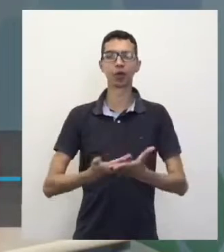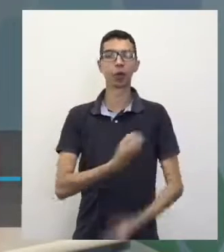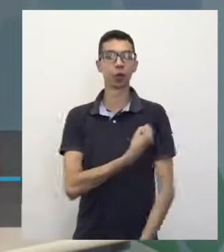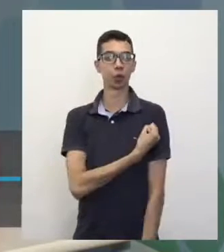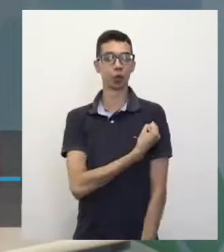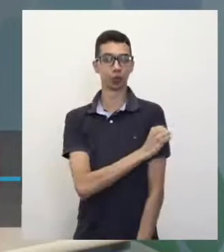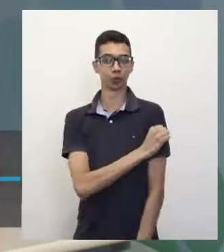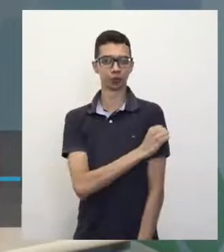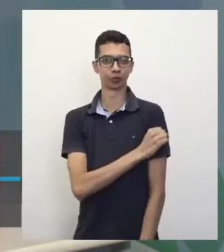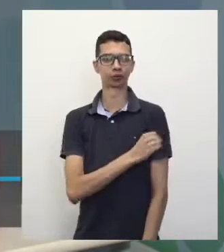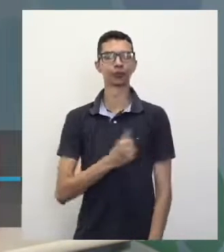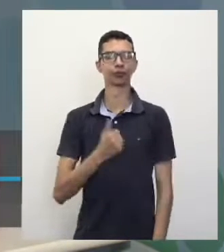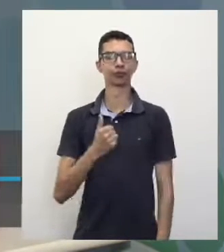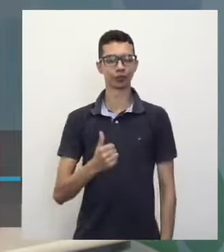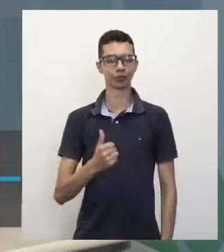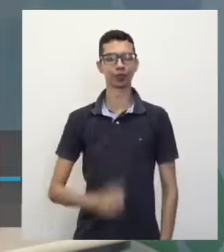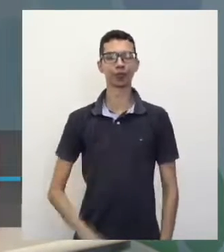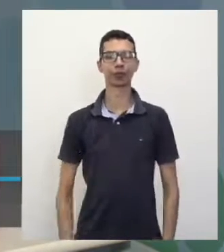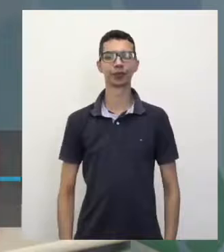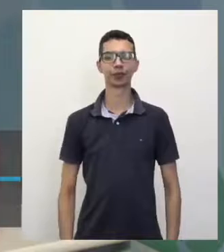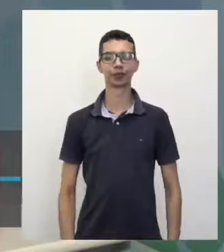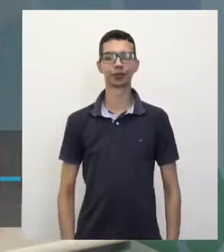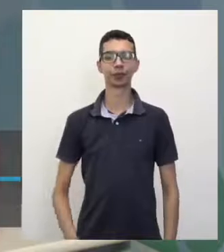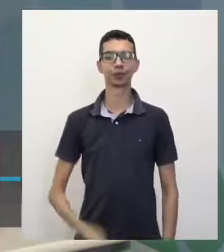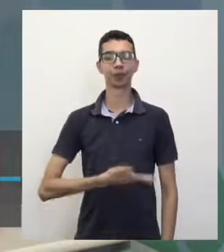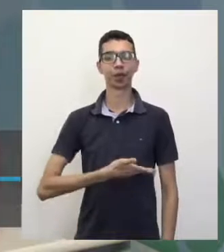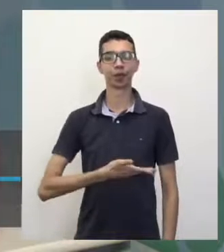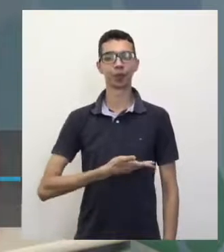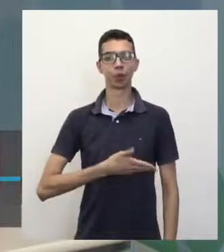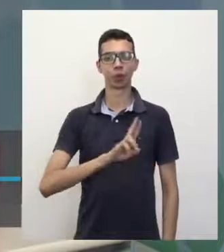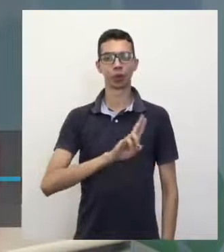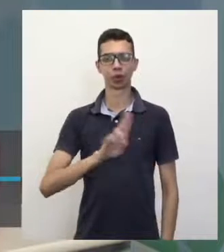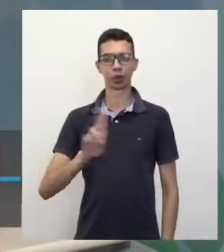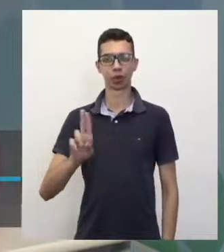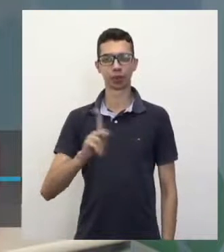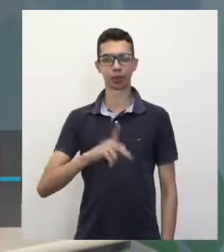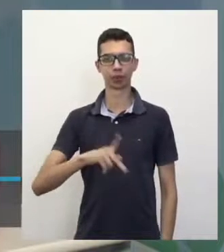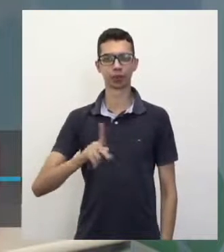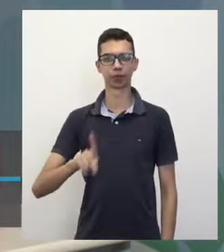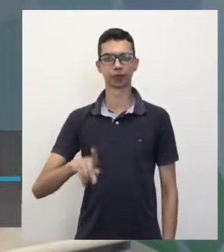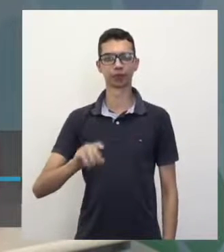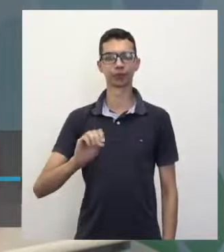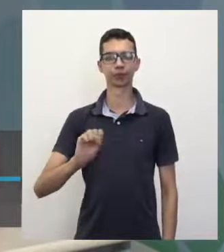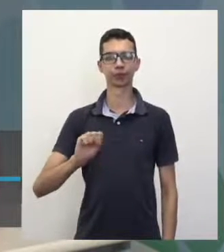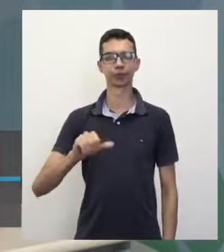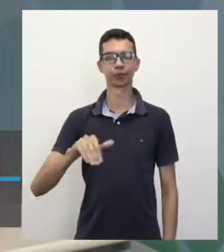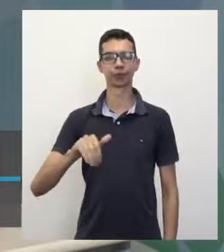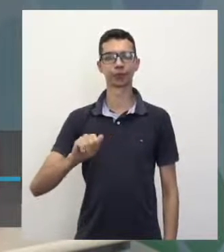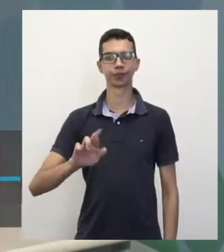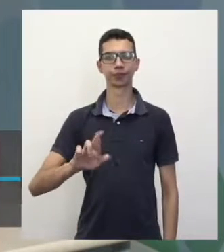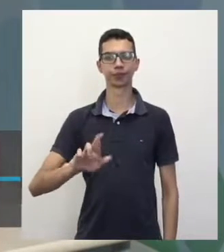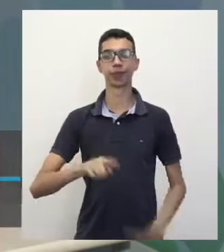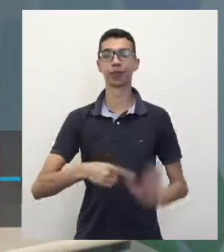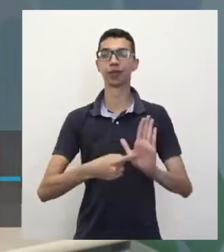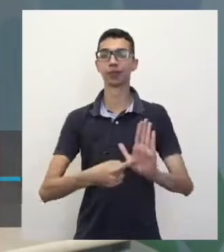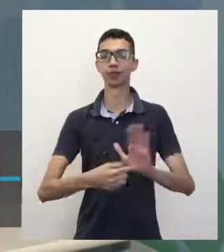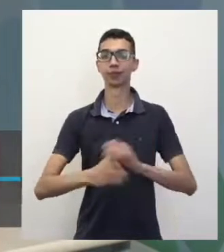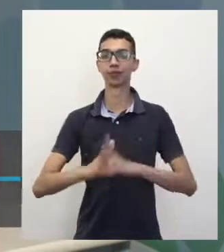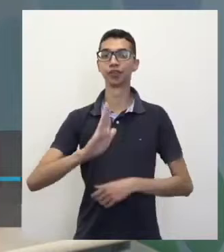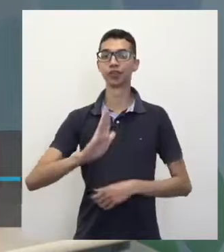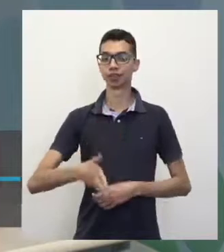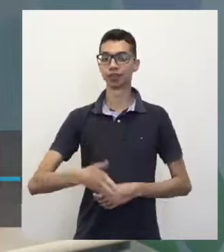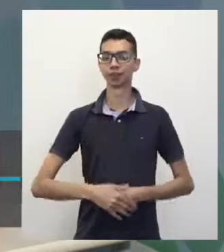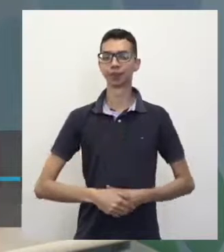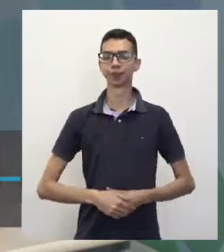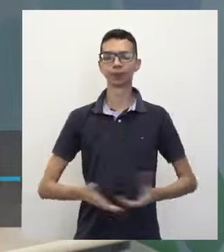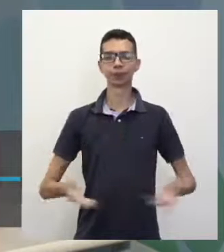ensino fundamental, né? Como o nosso colega, o professor Osmar, já fez as apresentações, né? O tema da